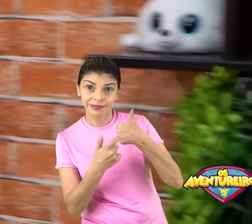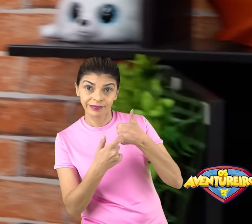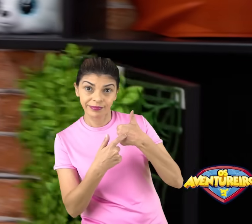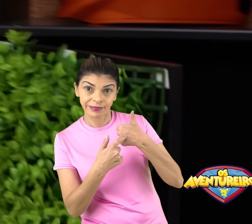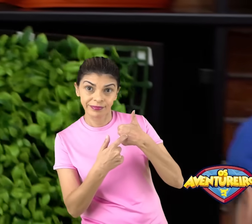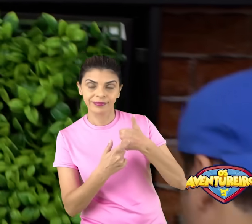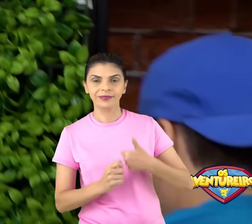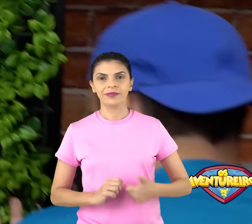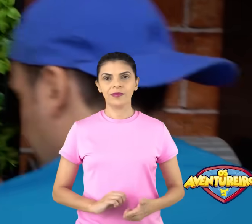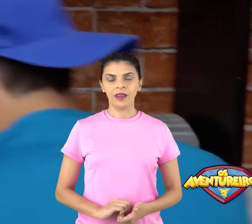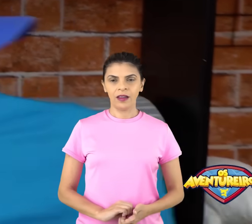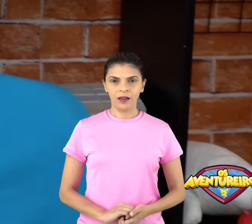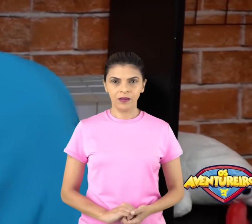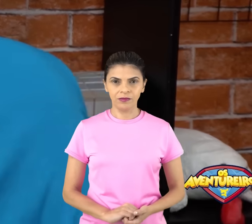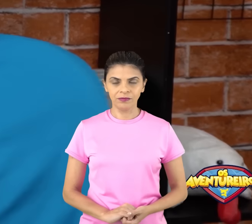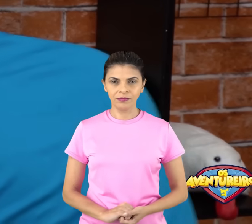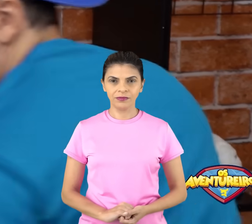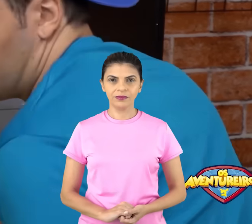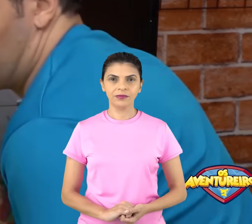gente.